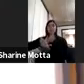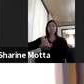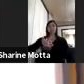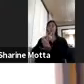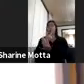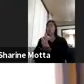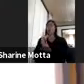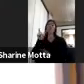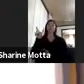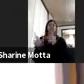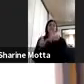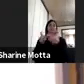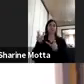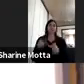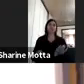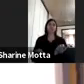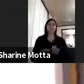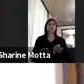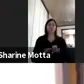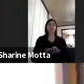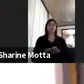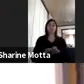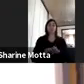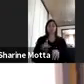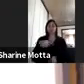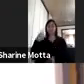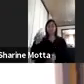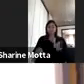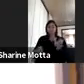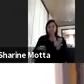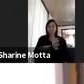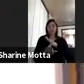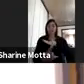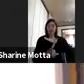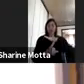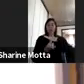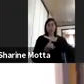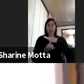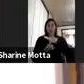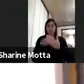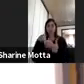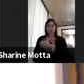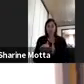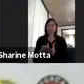participação do cliente na perpetuação nessa situação de exploração.